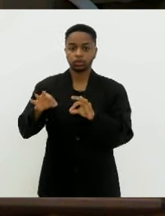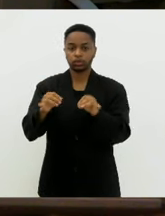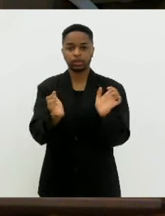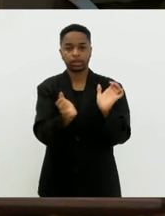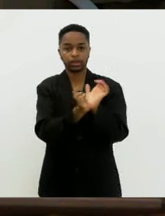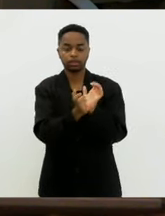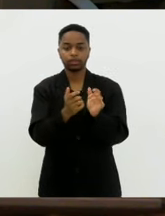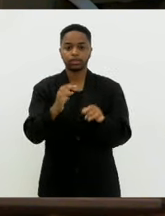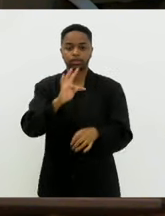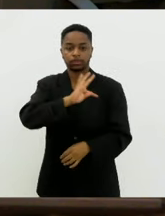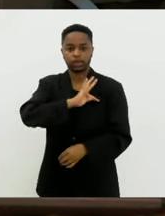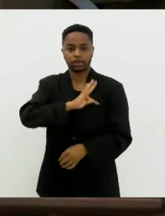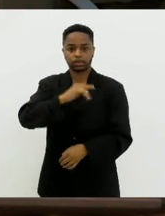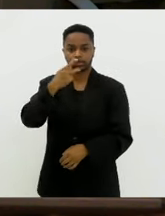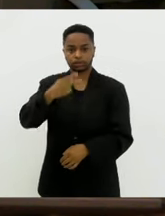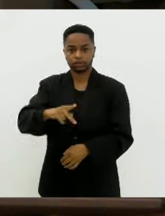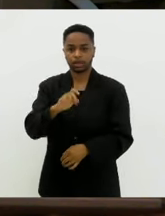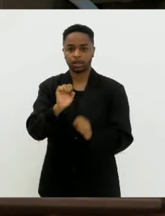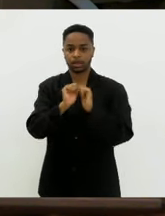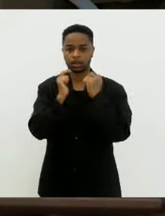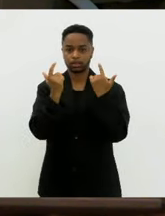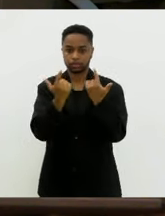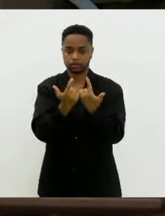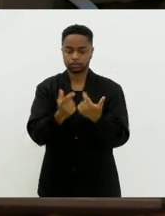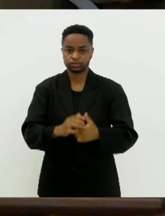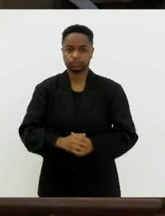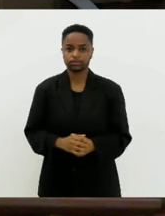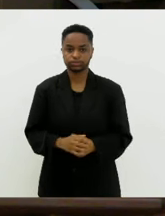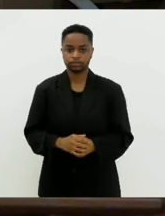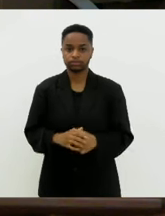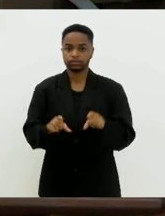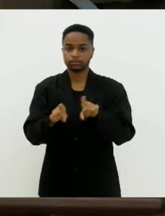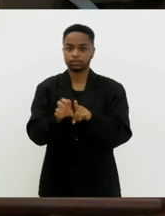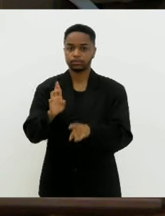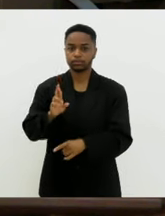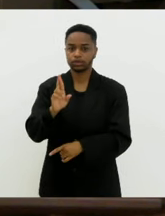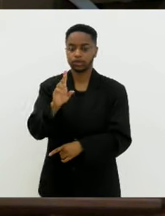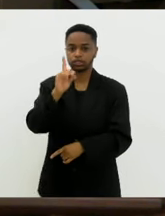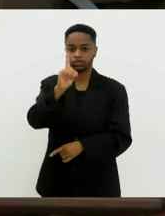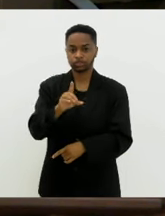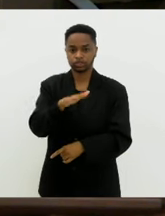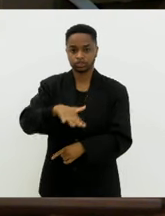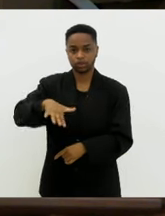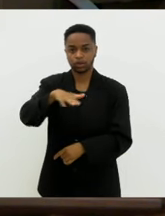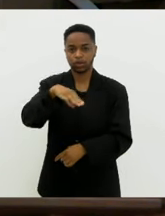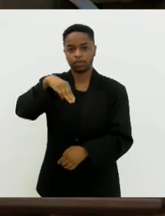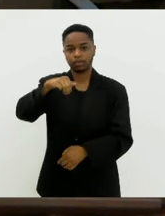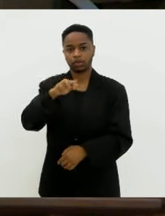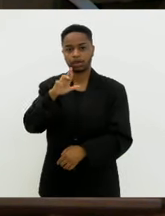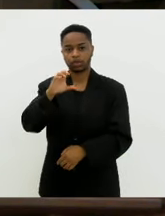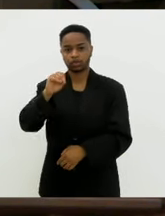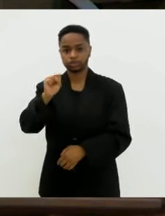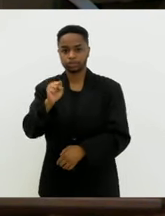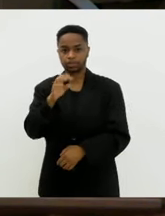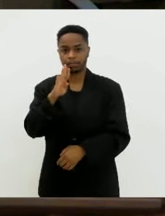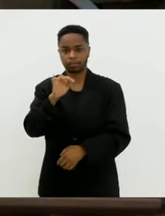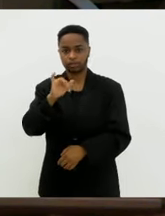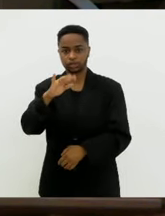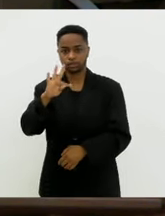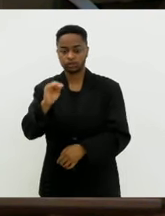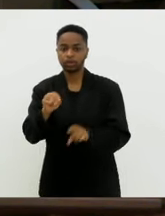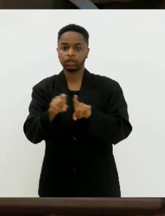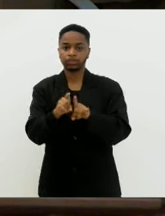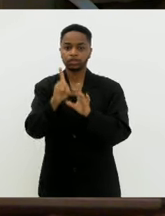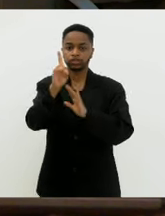técnica dessa Casa de Leis, na figura do nosso diretor-geral, Marcos Brito, do nosso diretor de informática, Rafael Diniz,